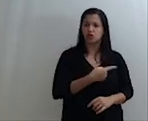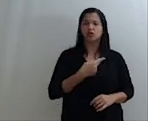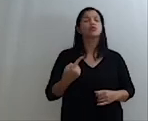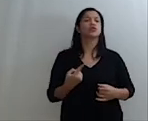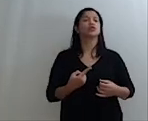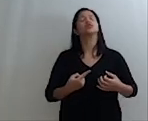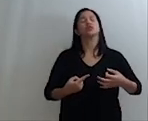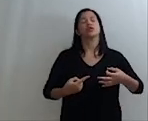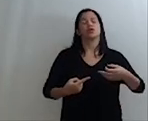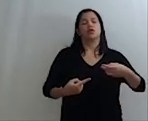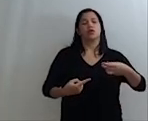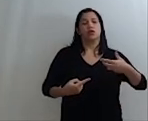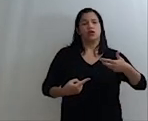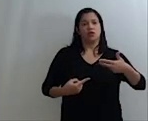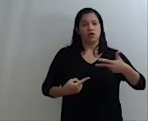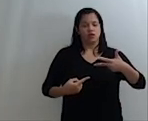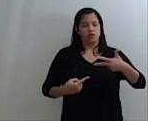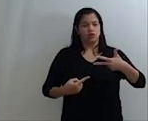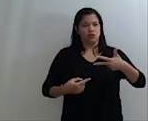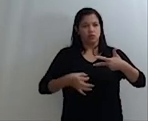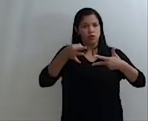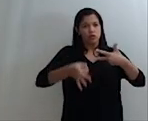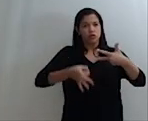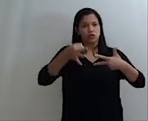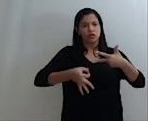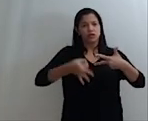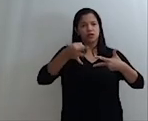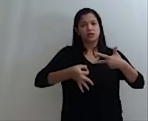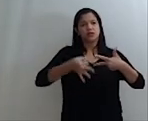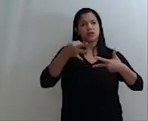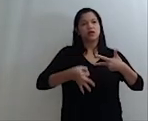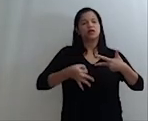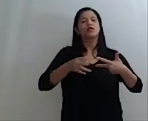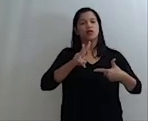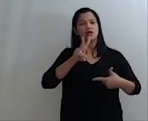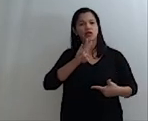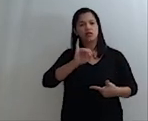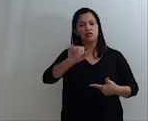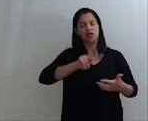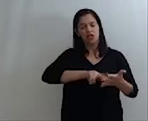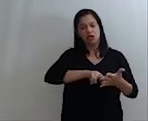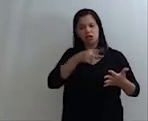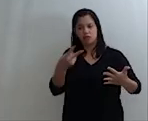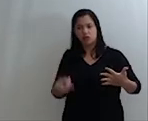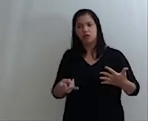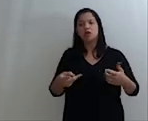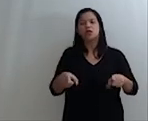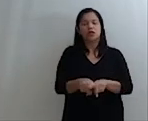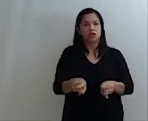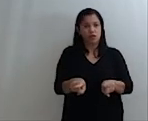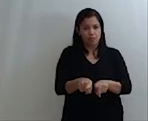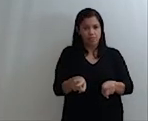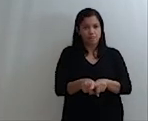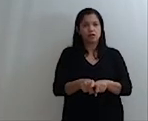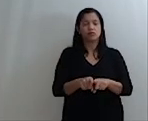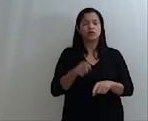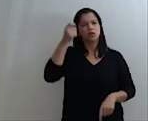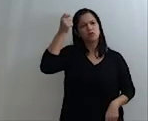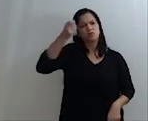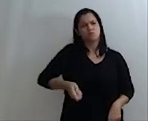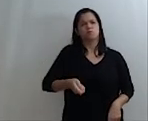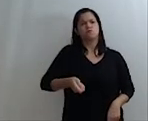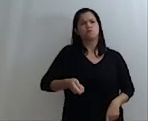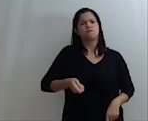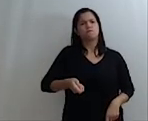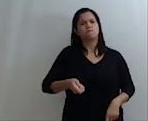posição reinterpretar eh o que tem sido feito e passarmos a ser mais rigorosos com essas